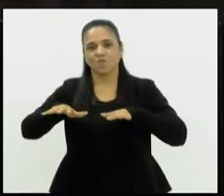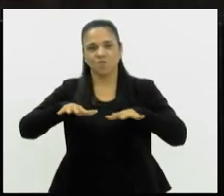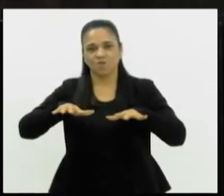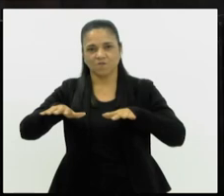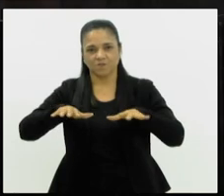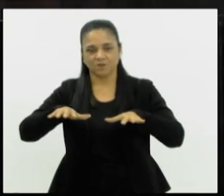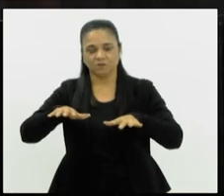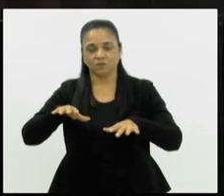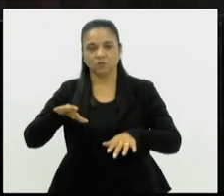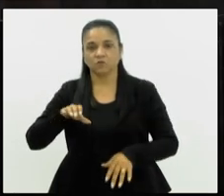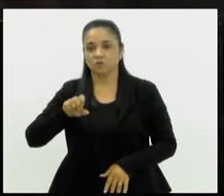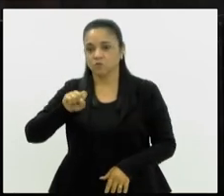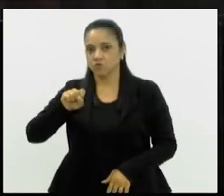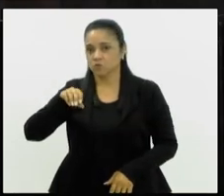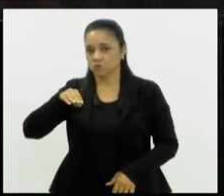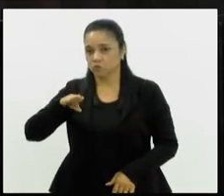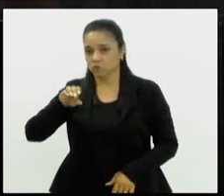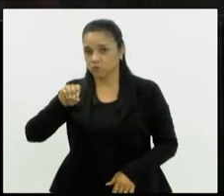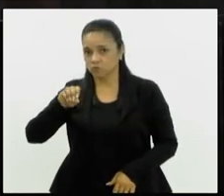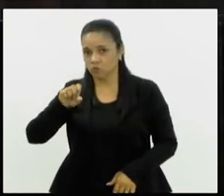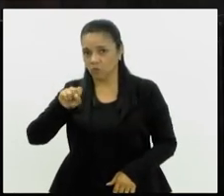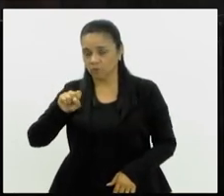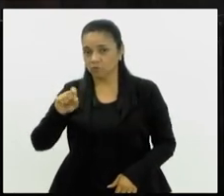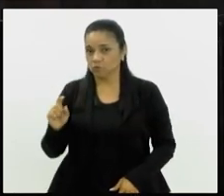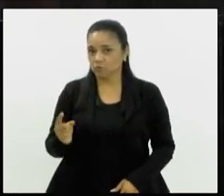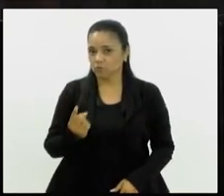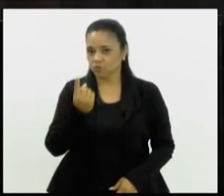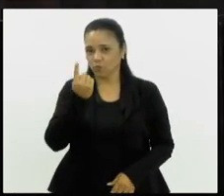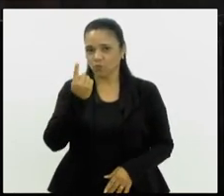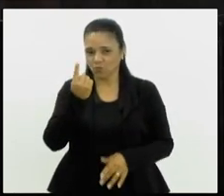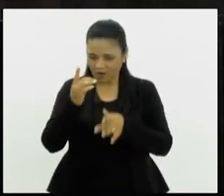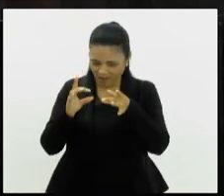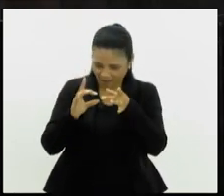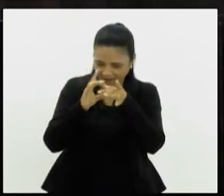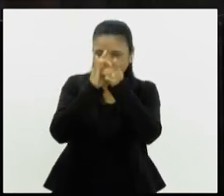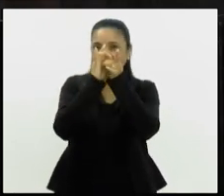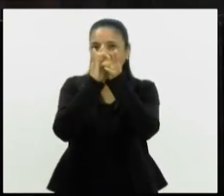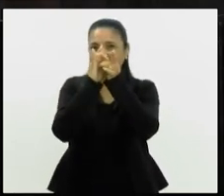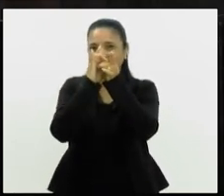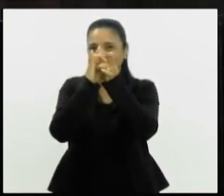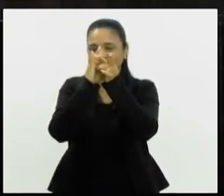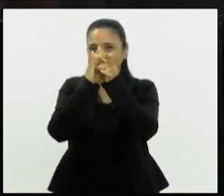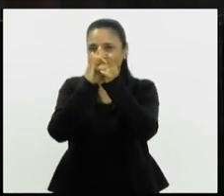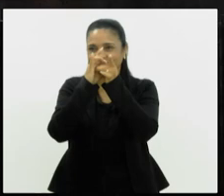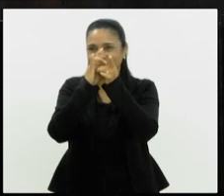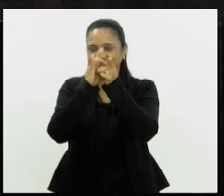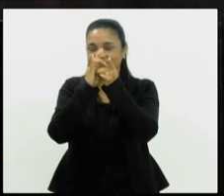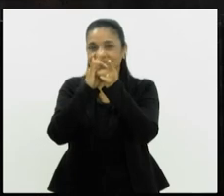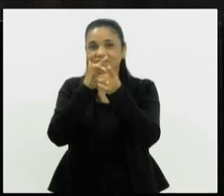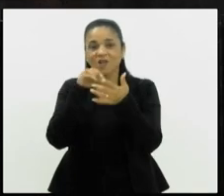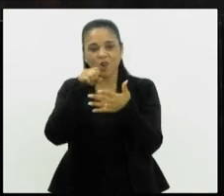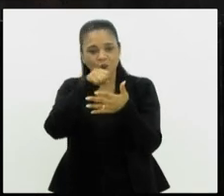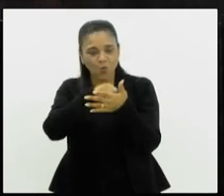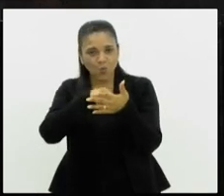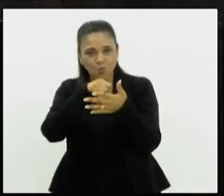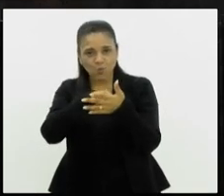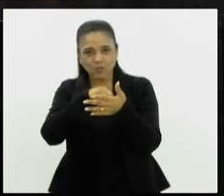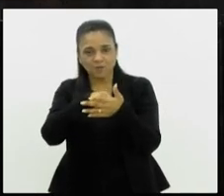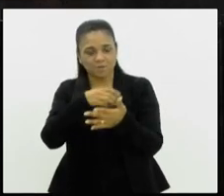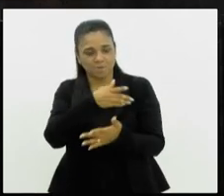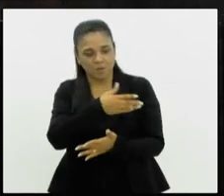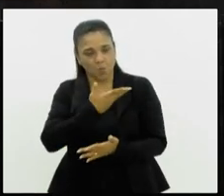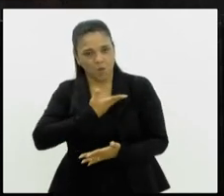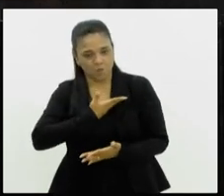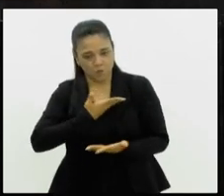chamado Somos Um, Missão Somos Um, e que, em sua luta, não só o Isaías,